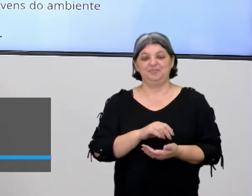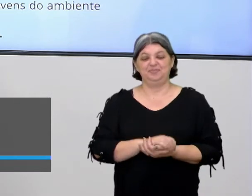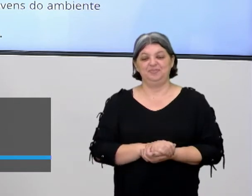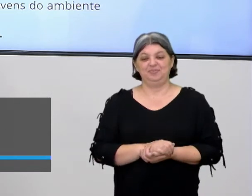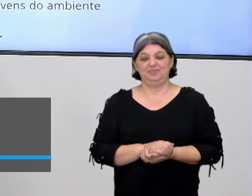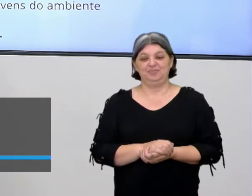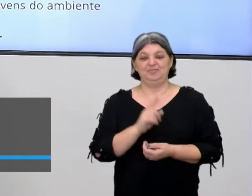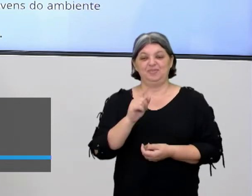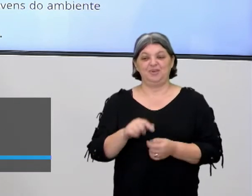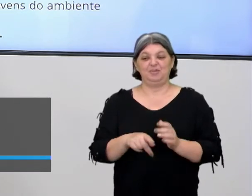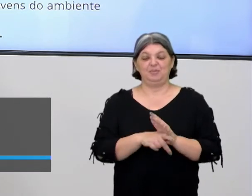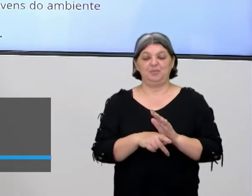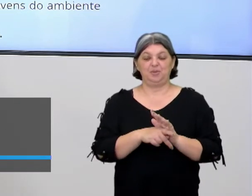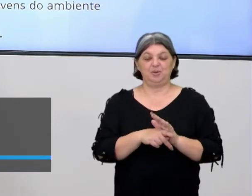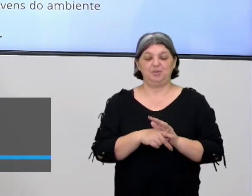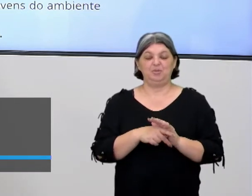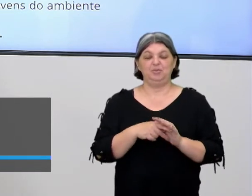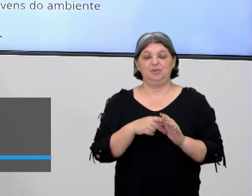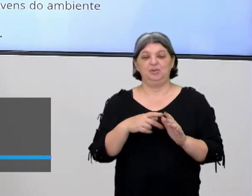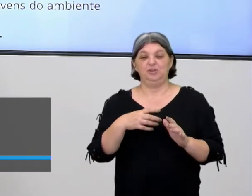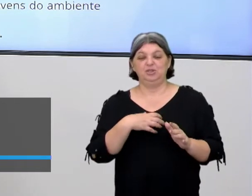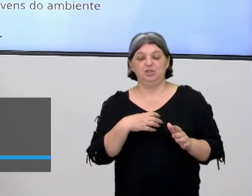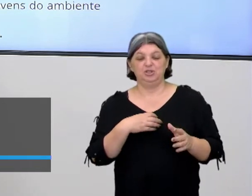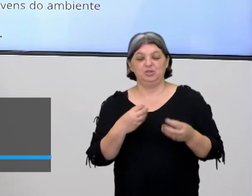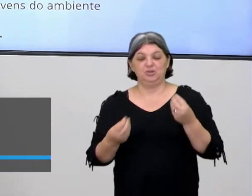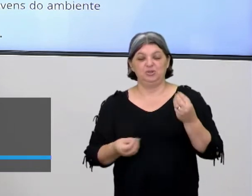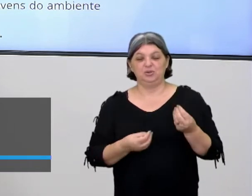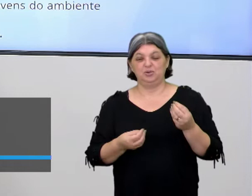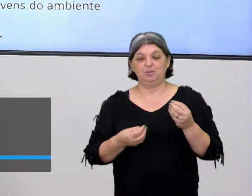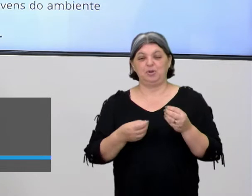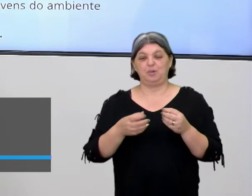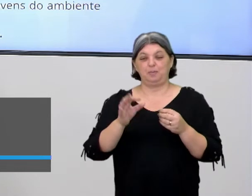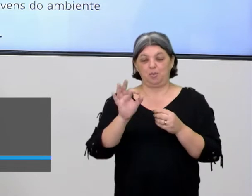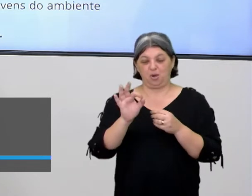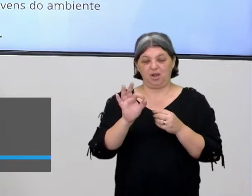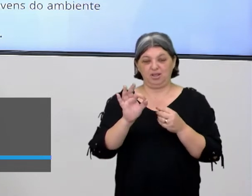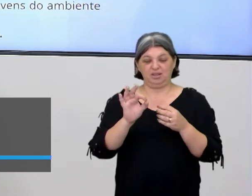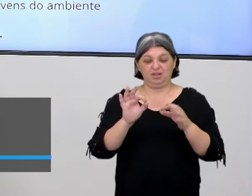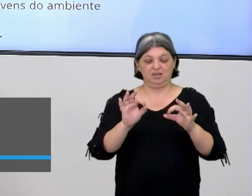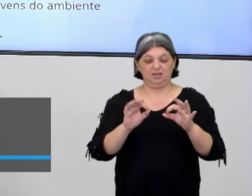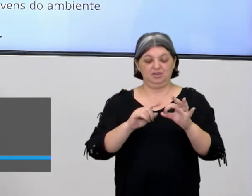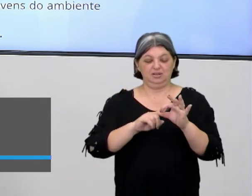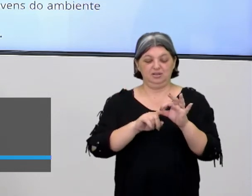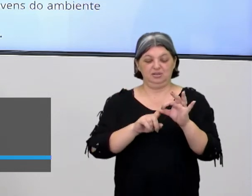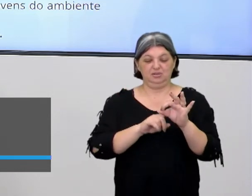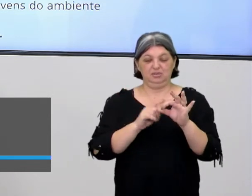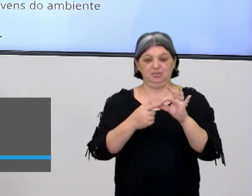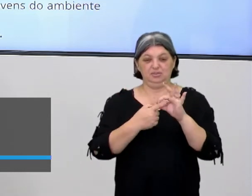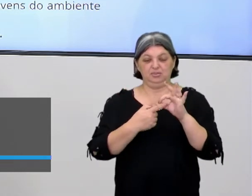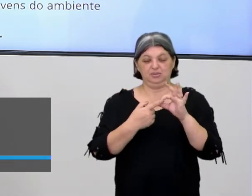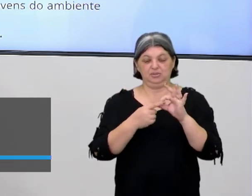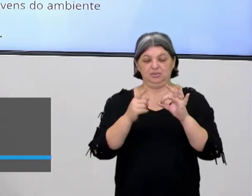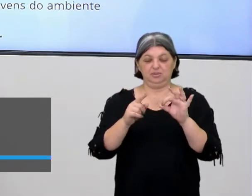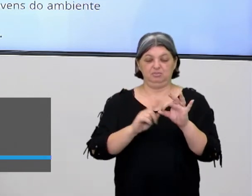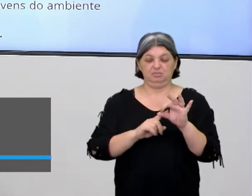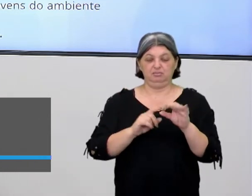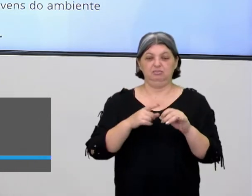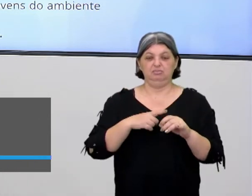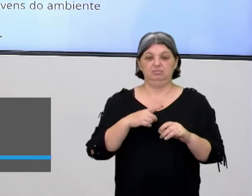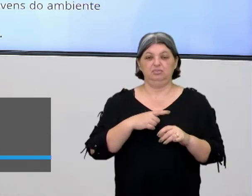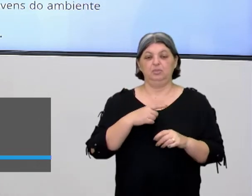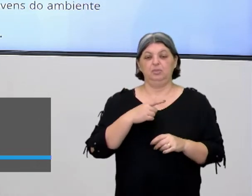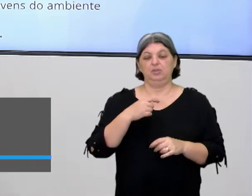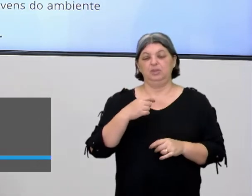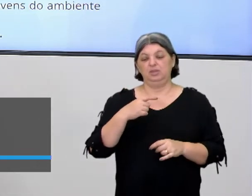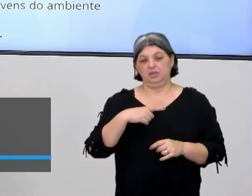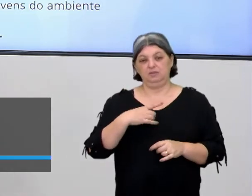esse é um lado da moeda, tá ok? Uma face. A outra é o lado de pai, não é? Então eu tenho